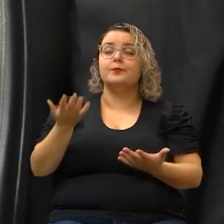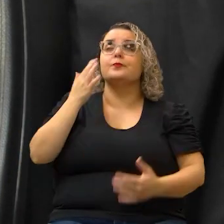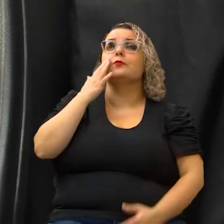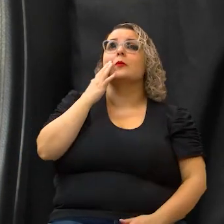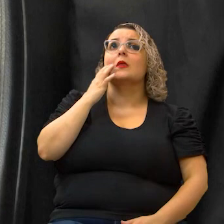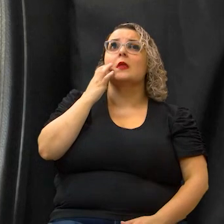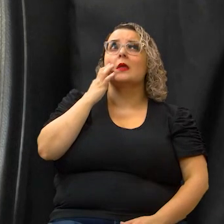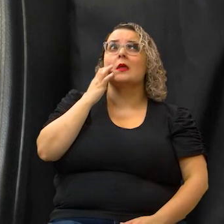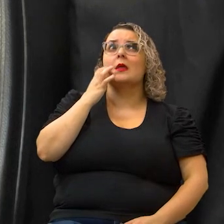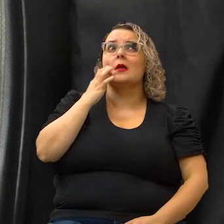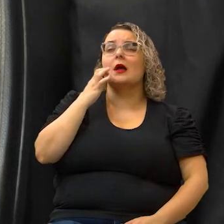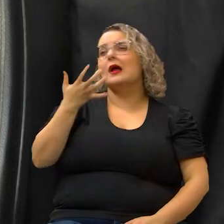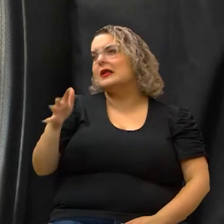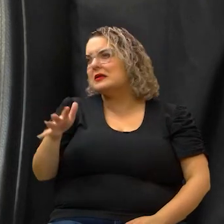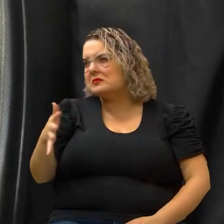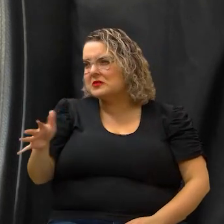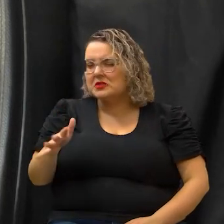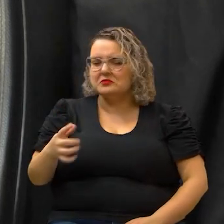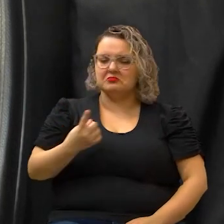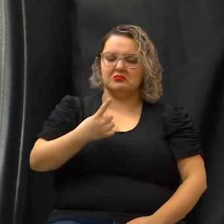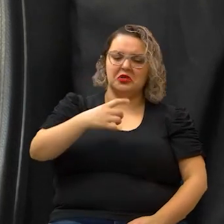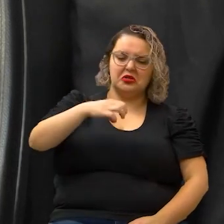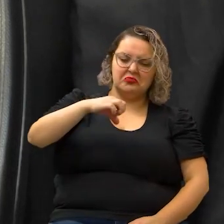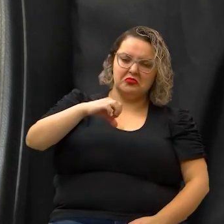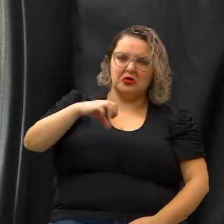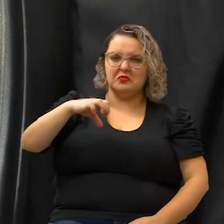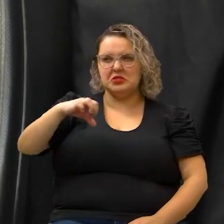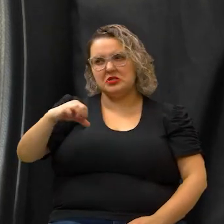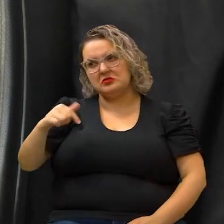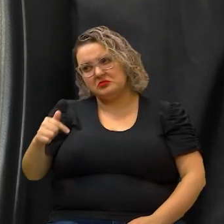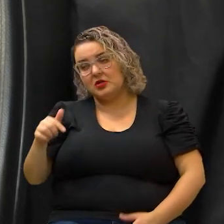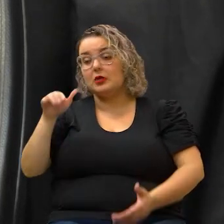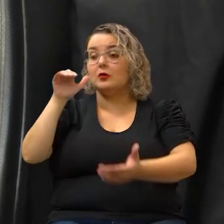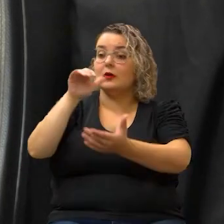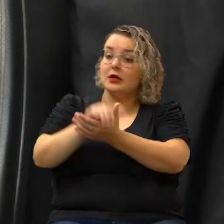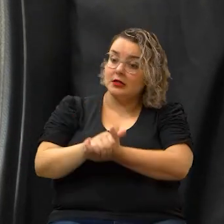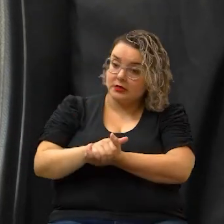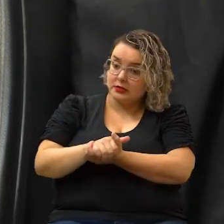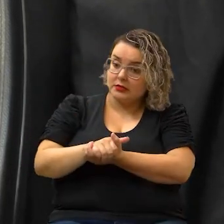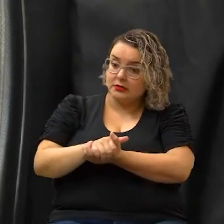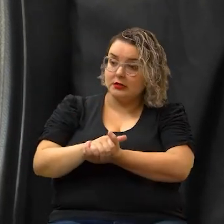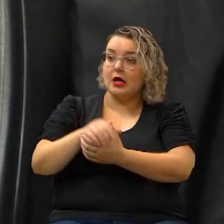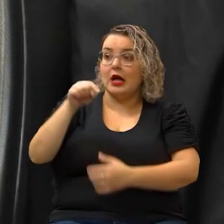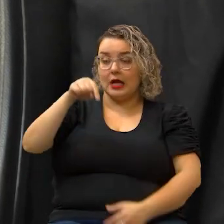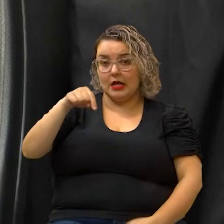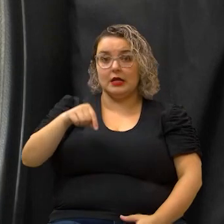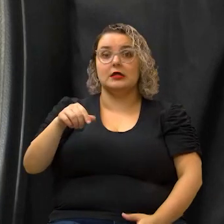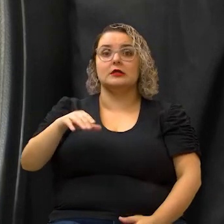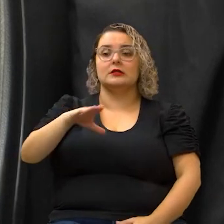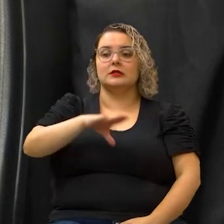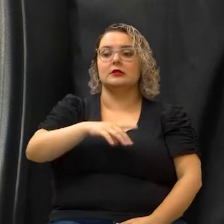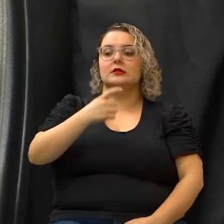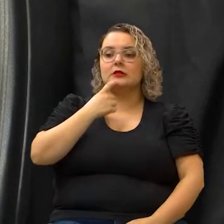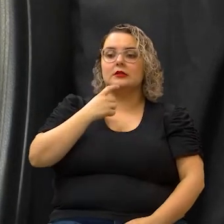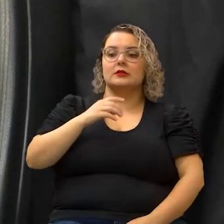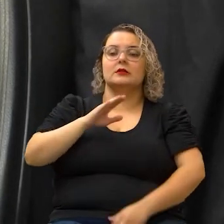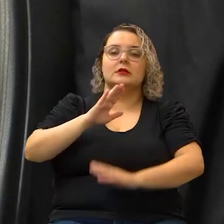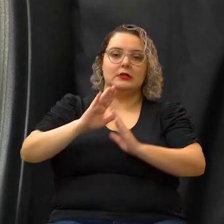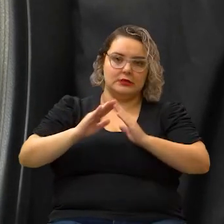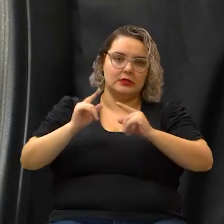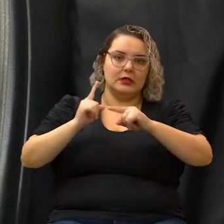E foi nesse período, de 1997, que eu casei. Casei aqui em Campinas, nessa igreja aqui